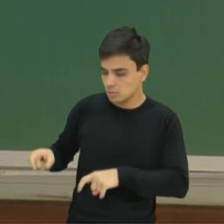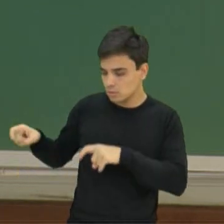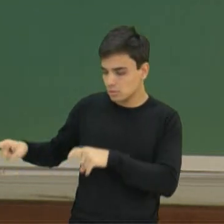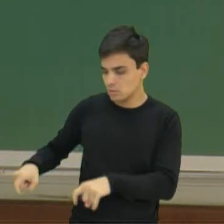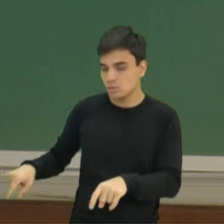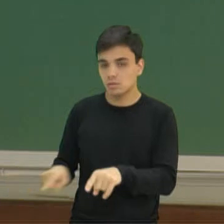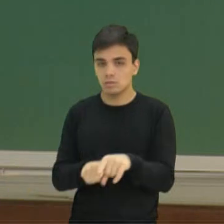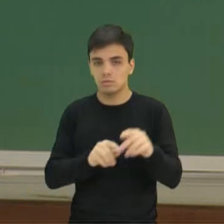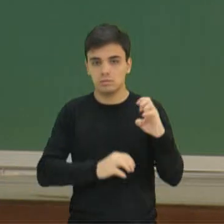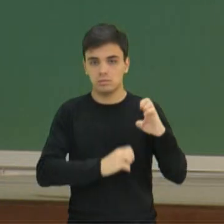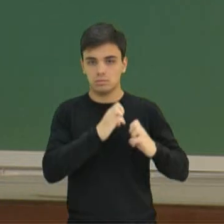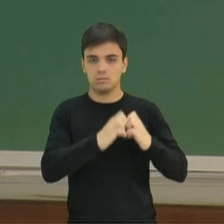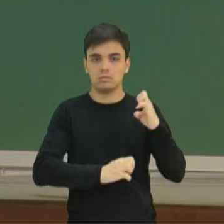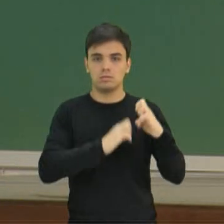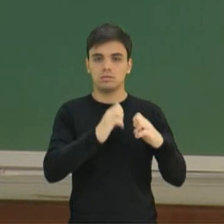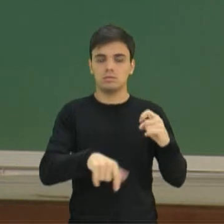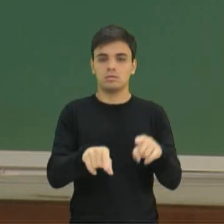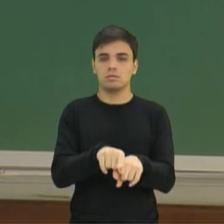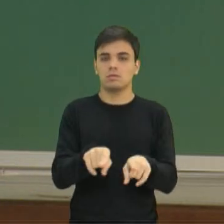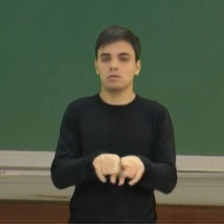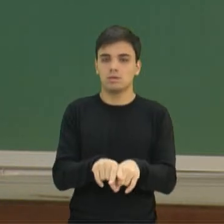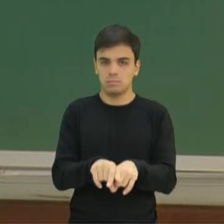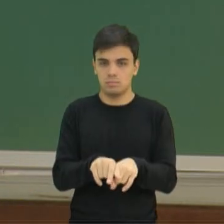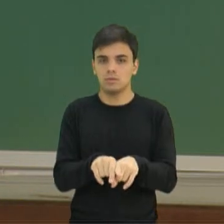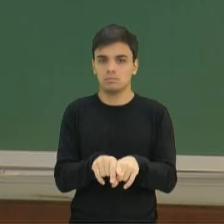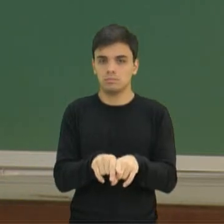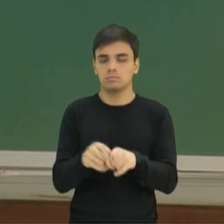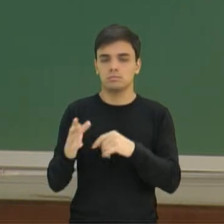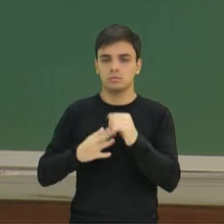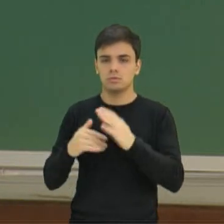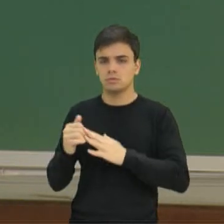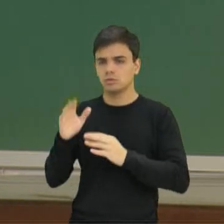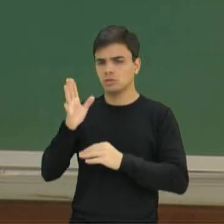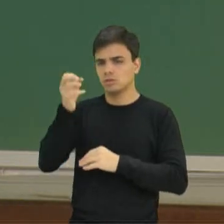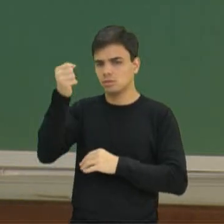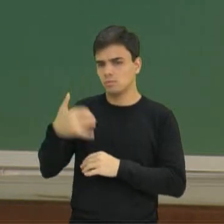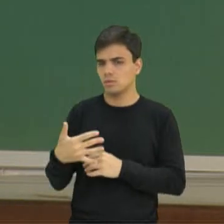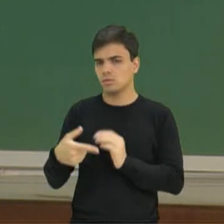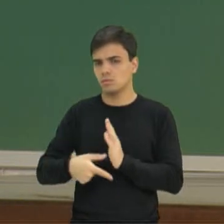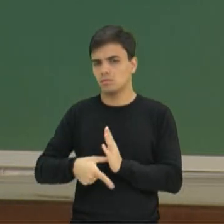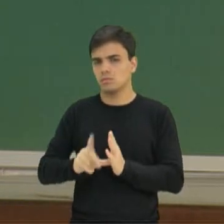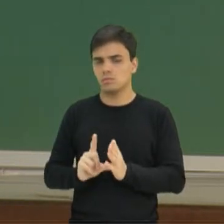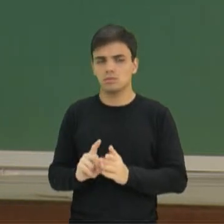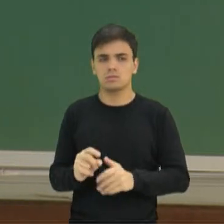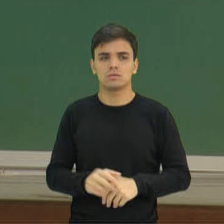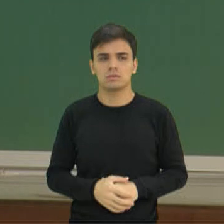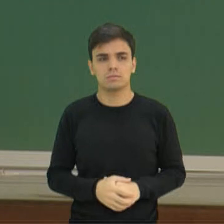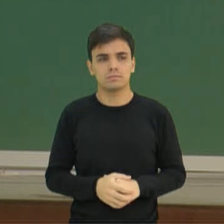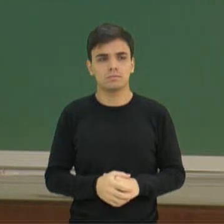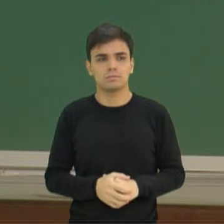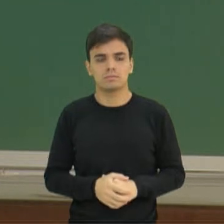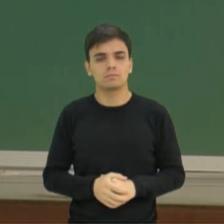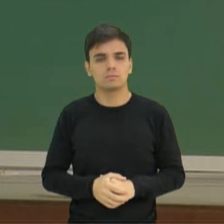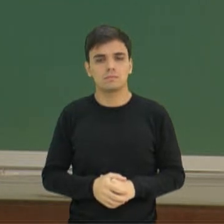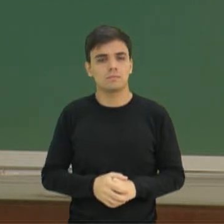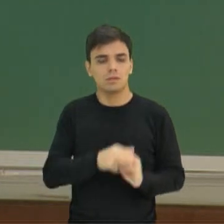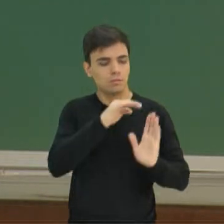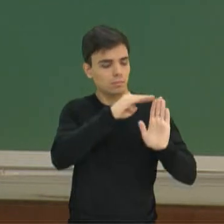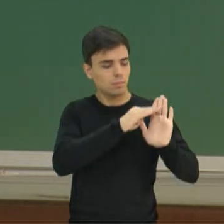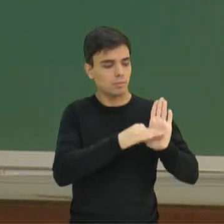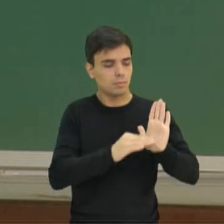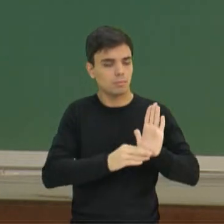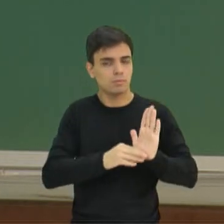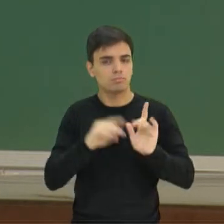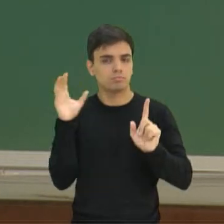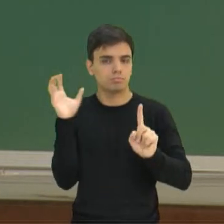produção industrial e o crescimento populacional, que era aquilo que a gente já tinha falado anteriormente lá. Então são fatores que influenciam